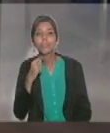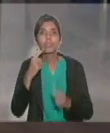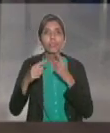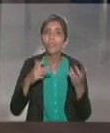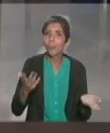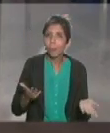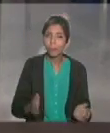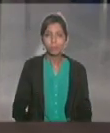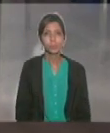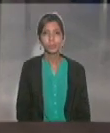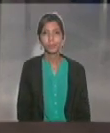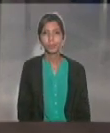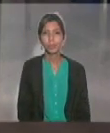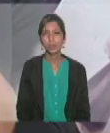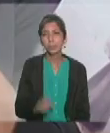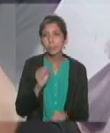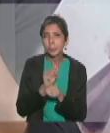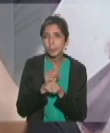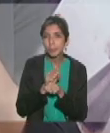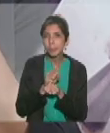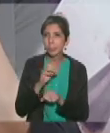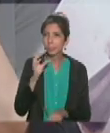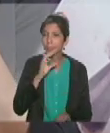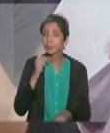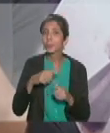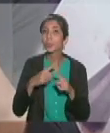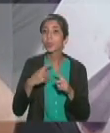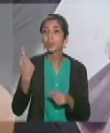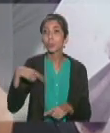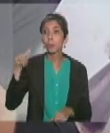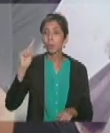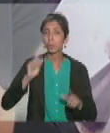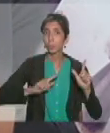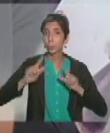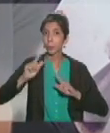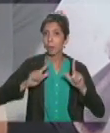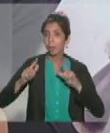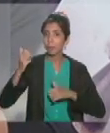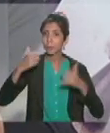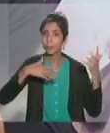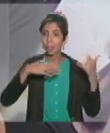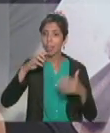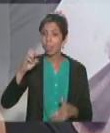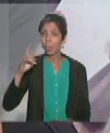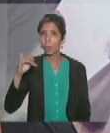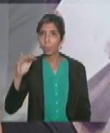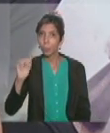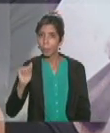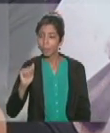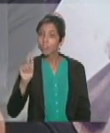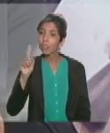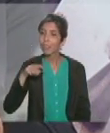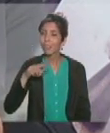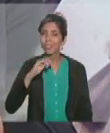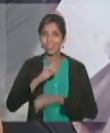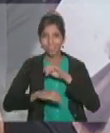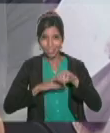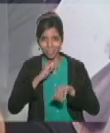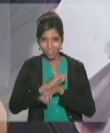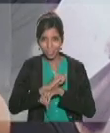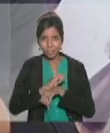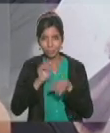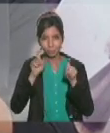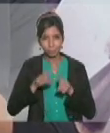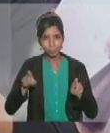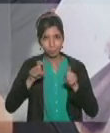né? Agora, só uma pausa, porque a gente já falou em outro programa a respeito da Educopédia, só para você lembrar, é uma plataforma, né,